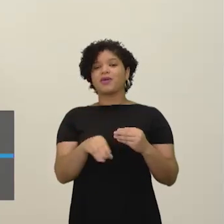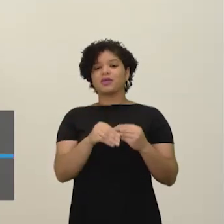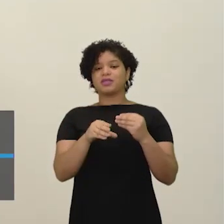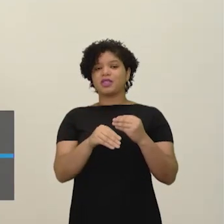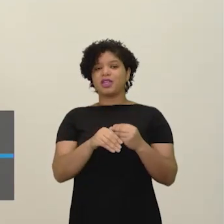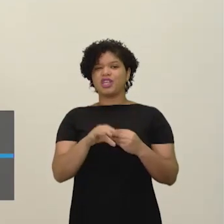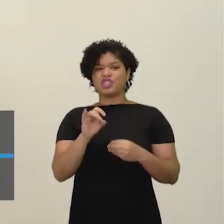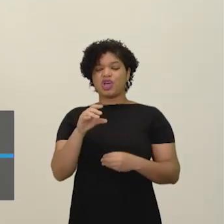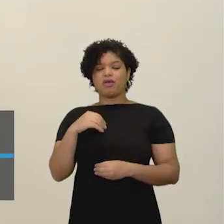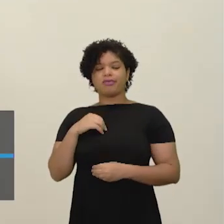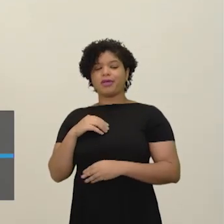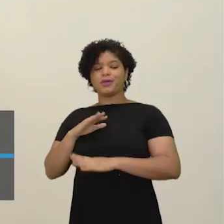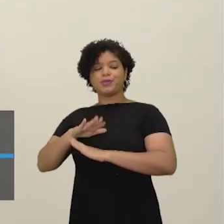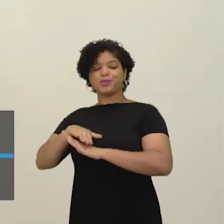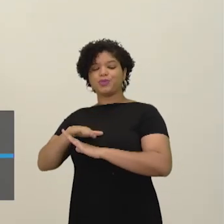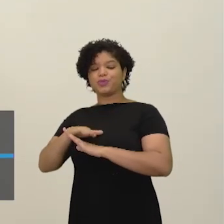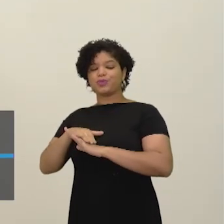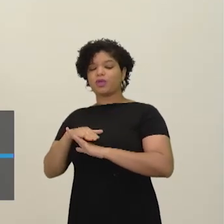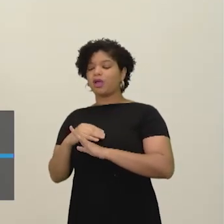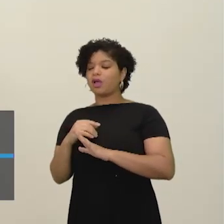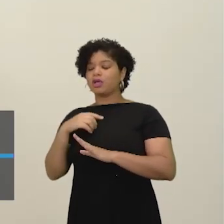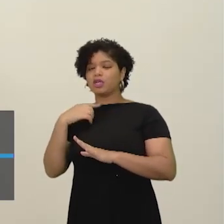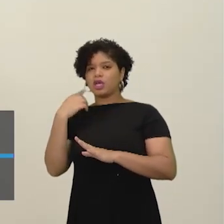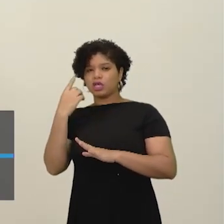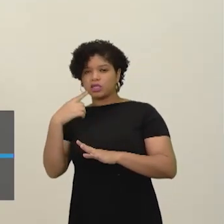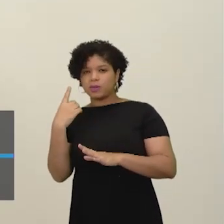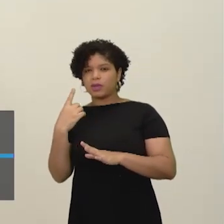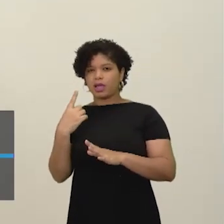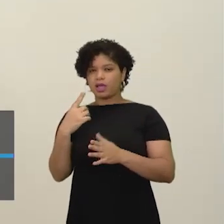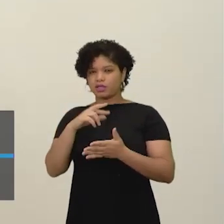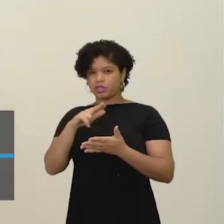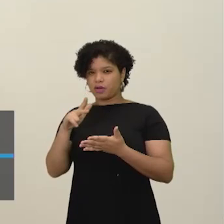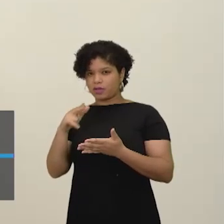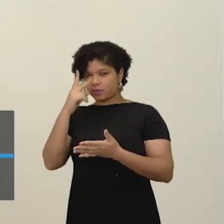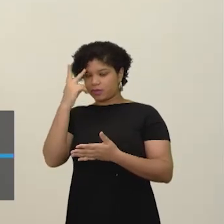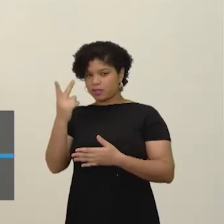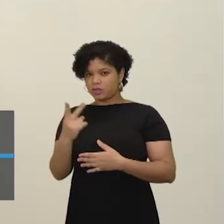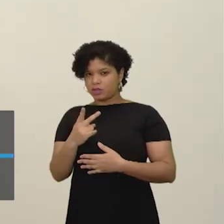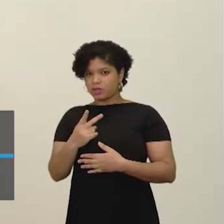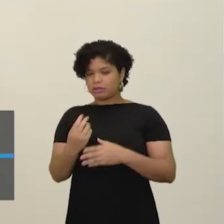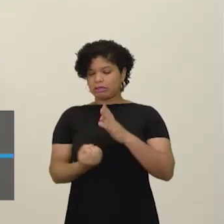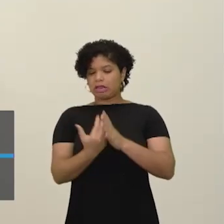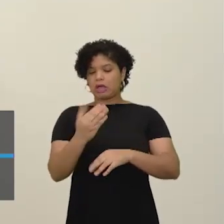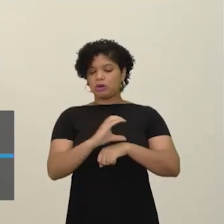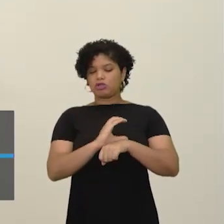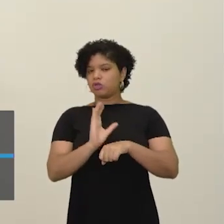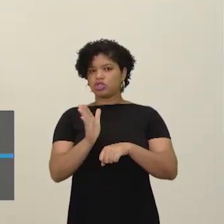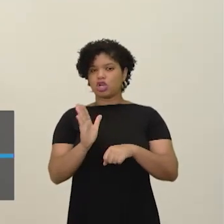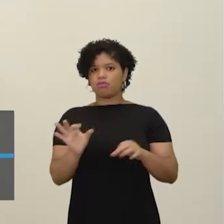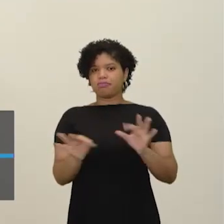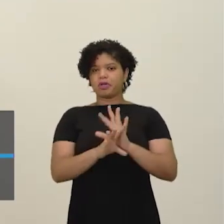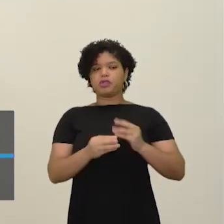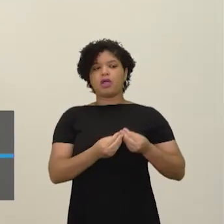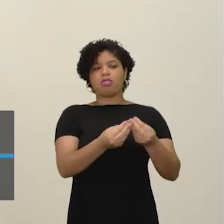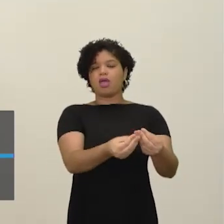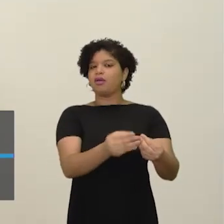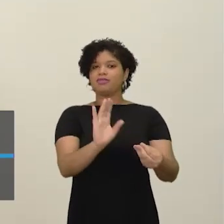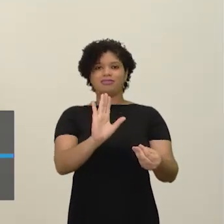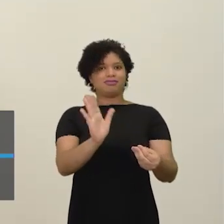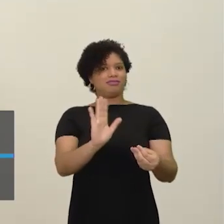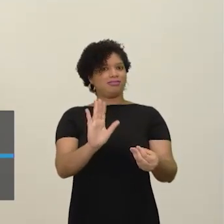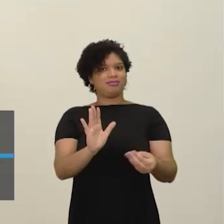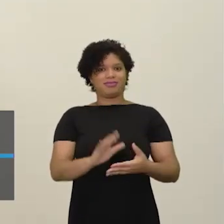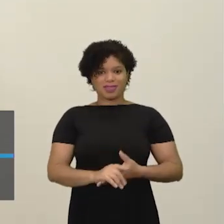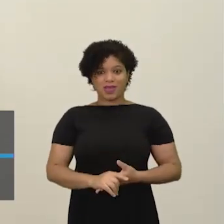dos gabinetes políticos, na verdade, ela começa com uma escuta da população. Então, isso é muito positivo. Até hoje,